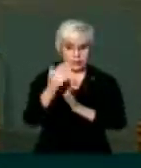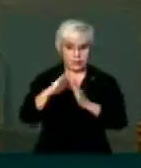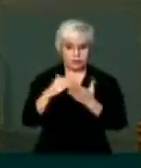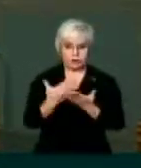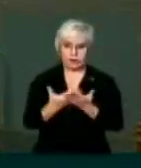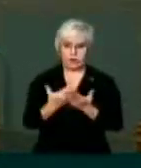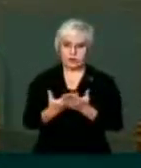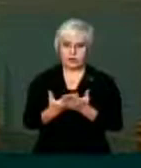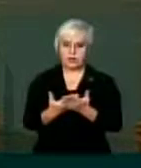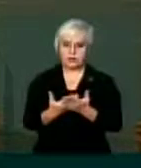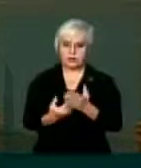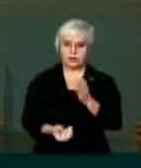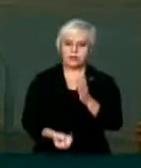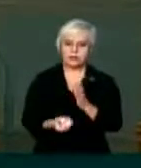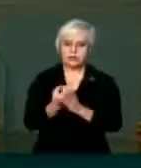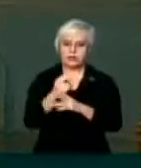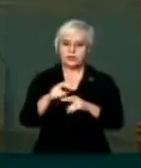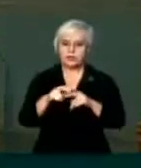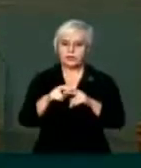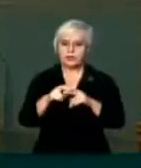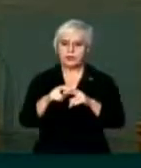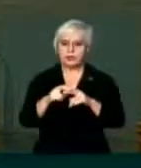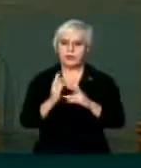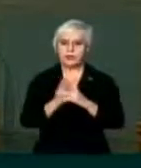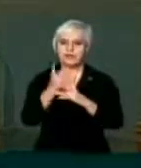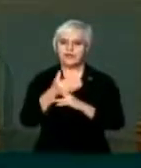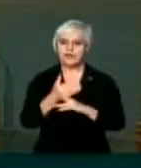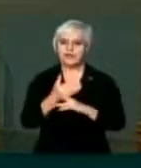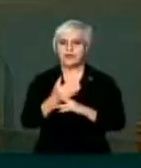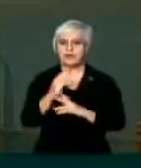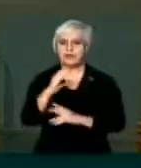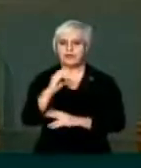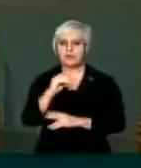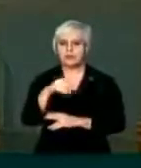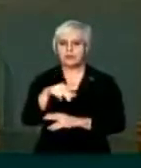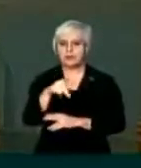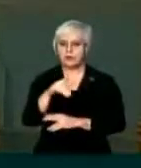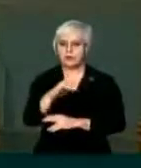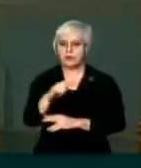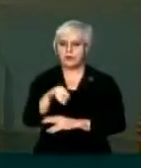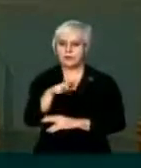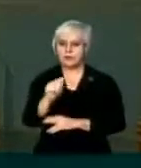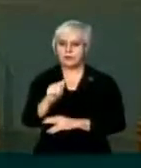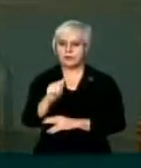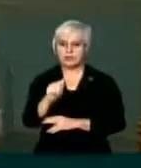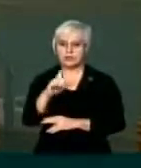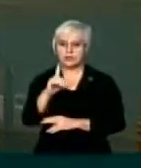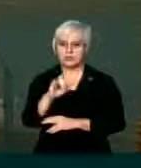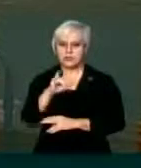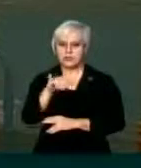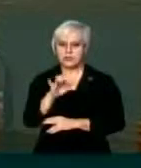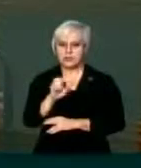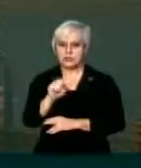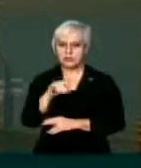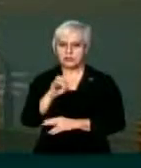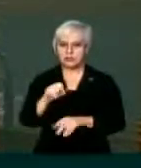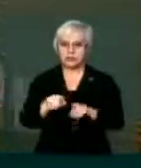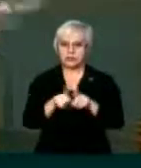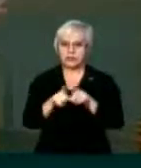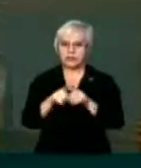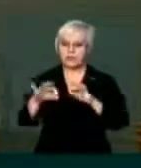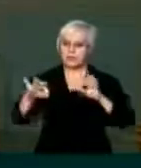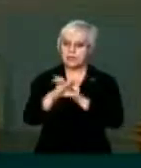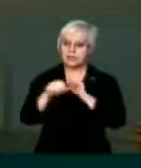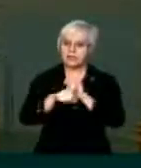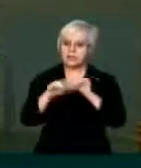formalmente pela conhecida Companhia de Jesus, que nos influencia até hoje na retórica e até na arquitetura das escolas.